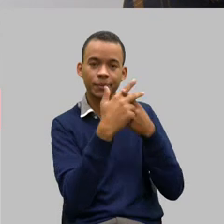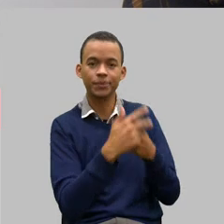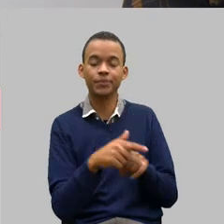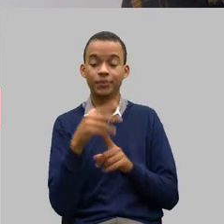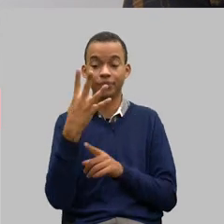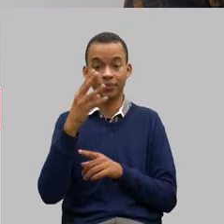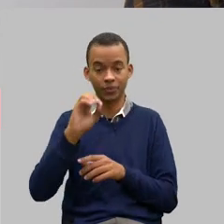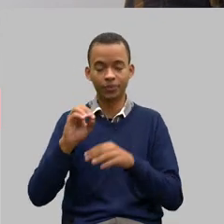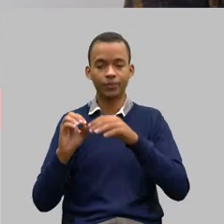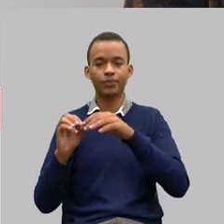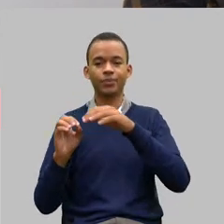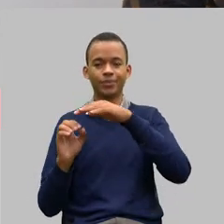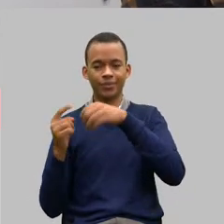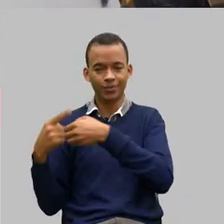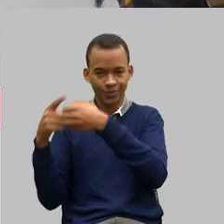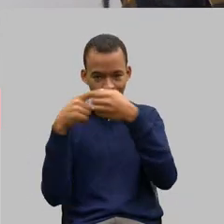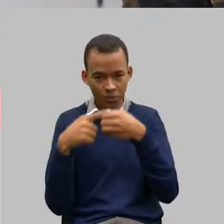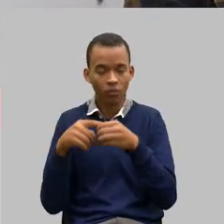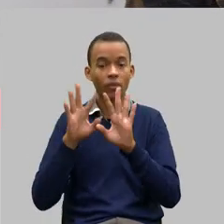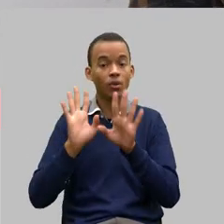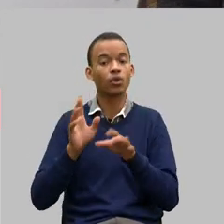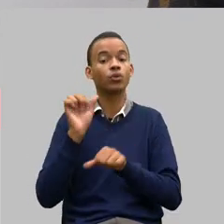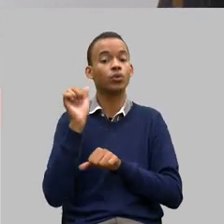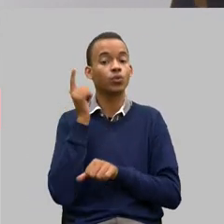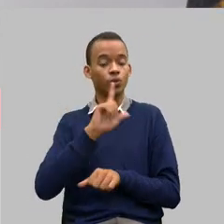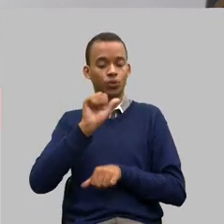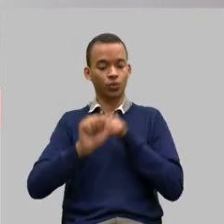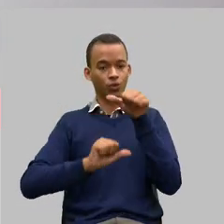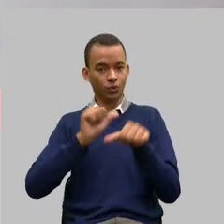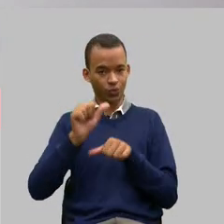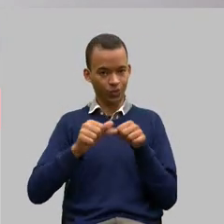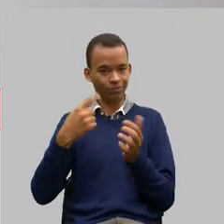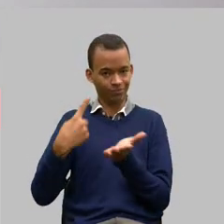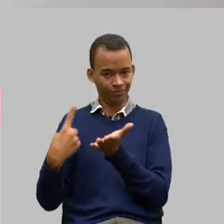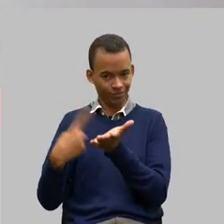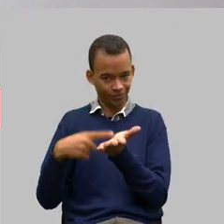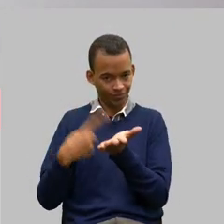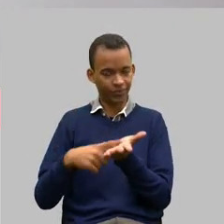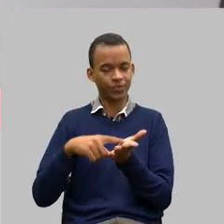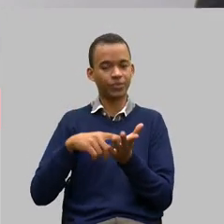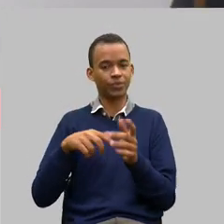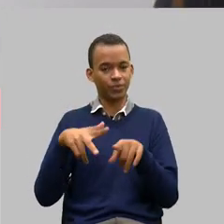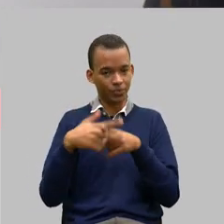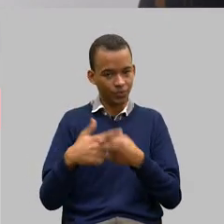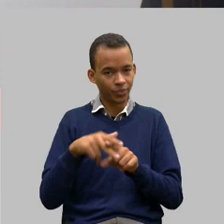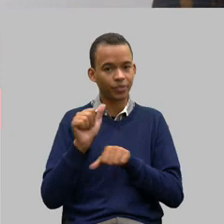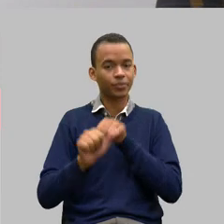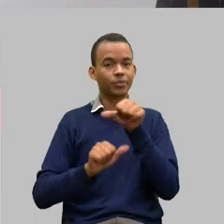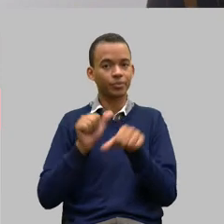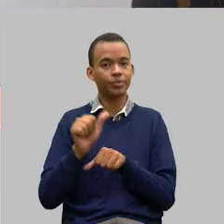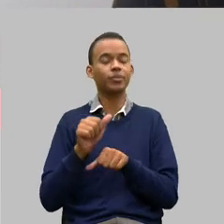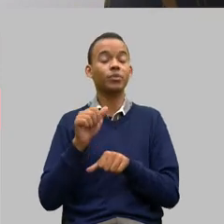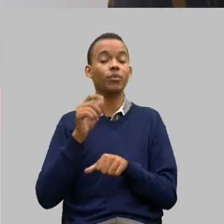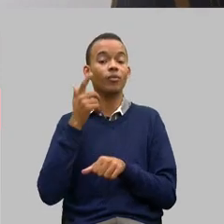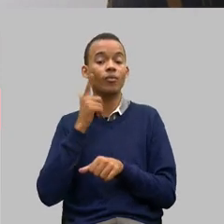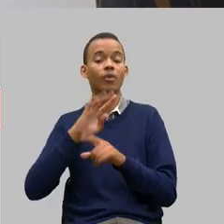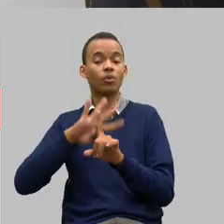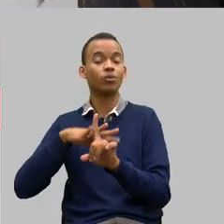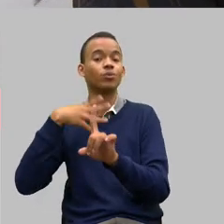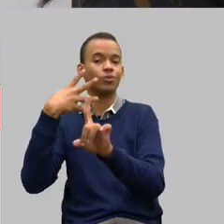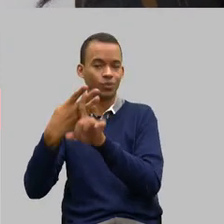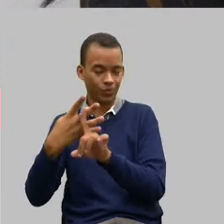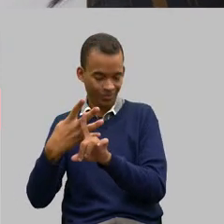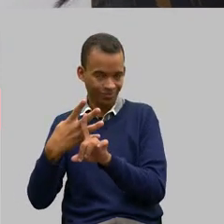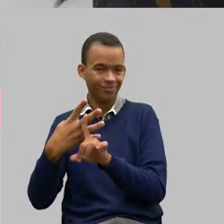já fez a substituição do contrato de 21 regionais eh como o secretário disse quadruplicando esse valor a nossa